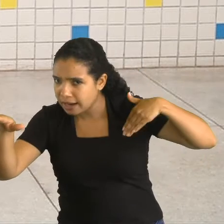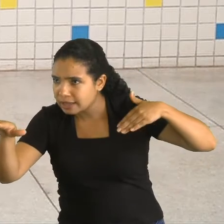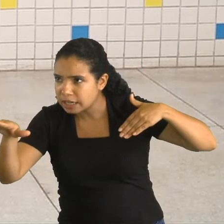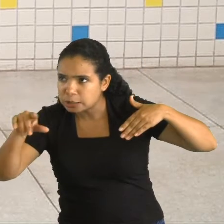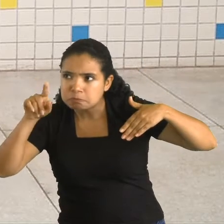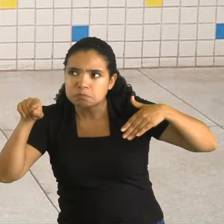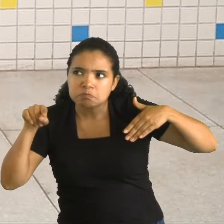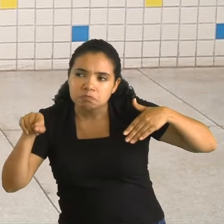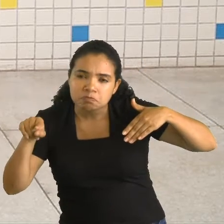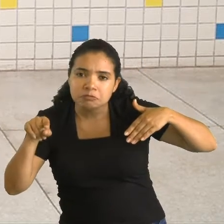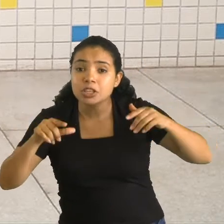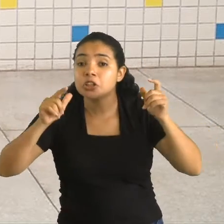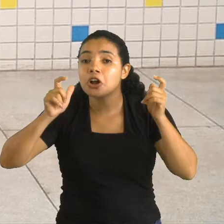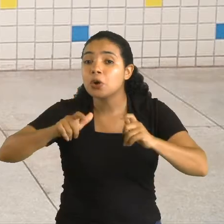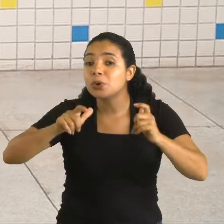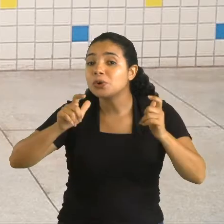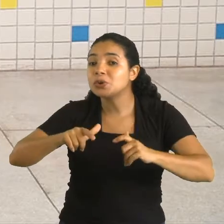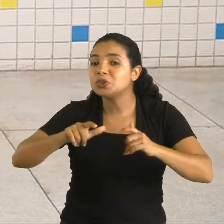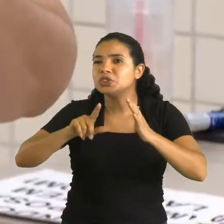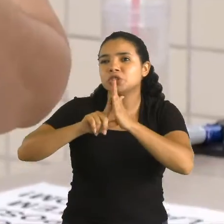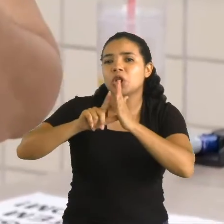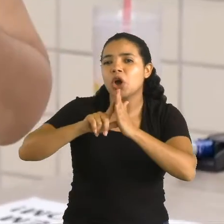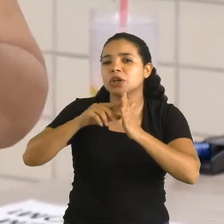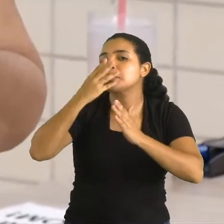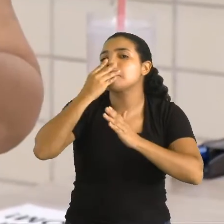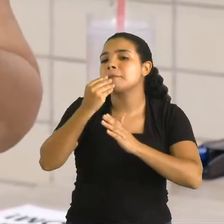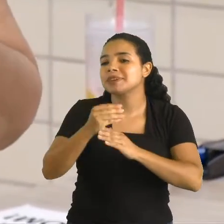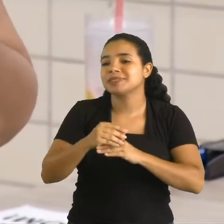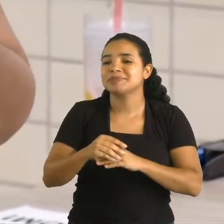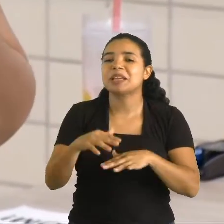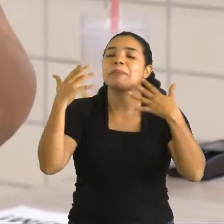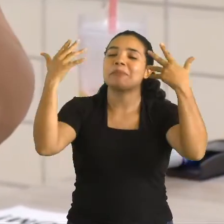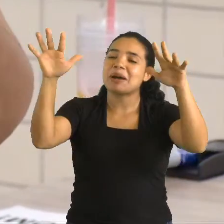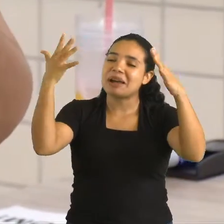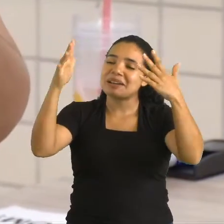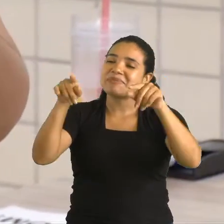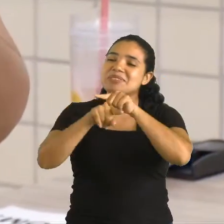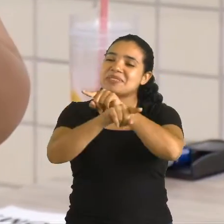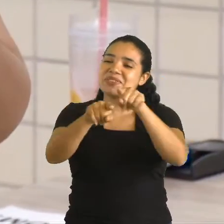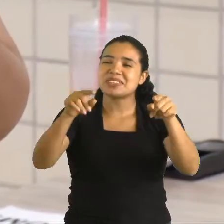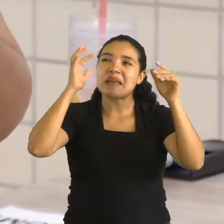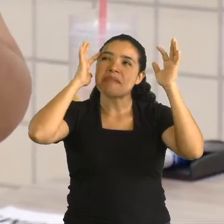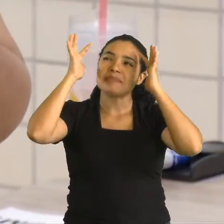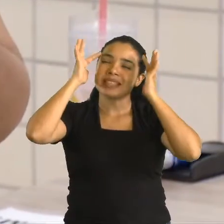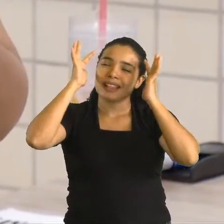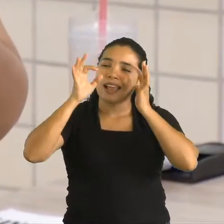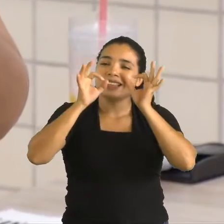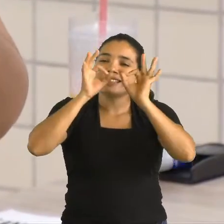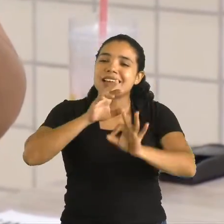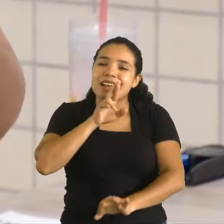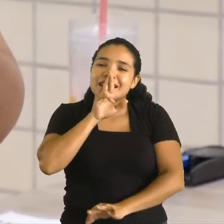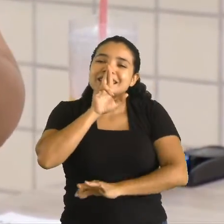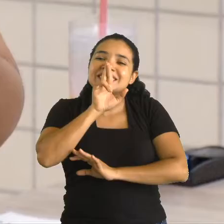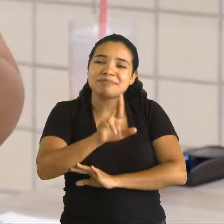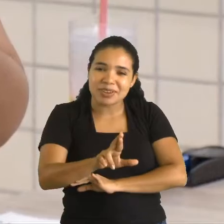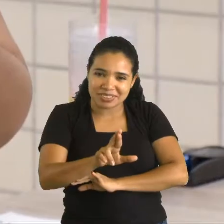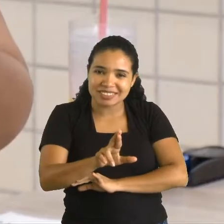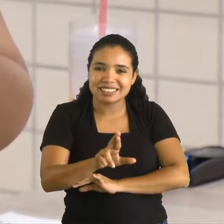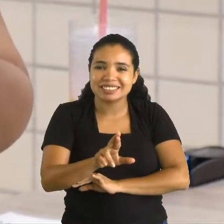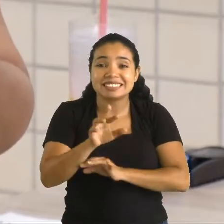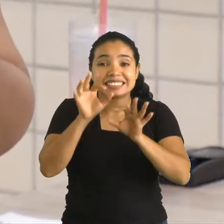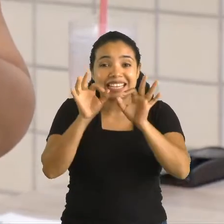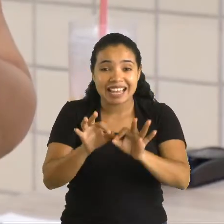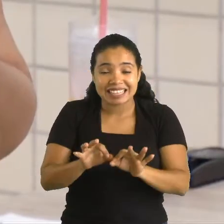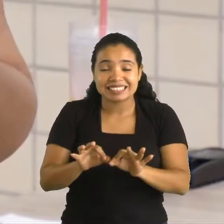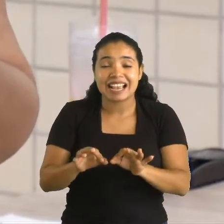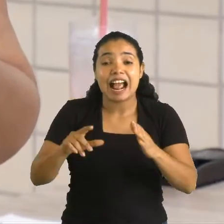Será aonde ficava? Vamos lá? Parabéns para quem pensou direitinho e a nossa maleta respondeu. A